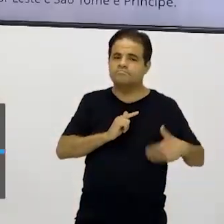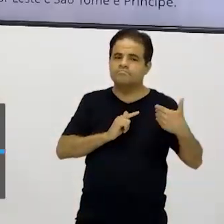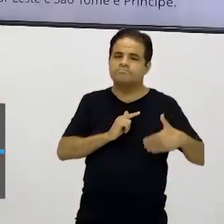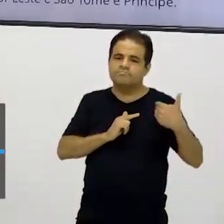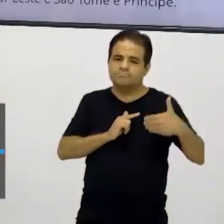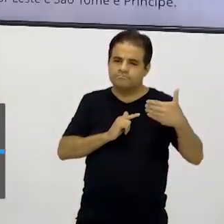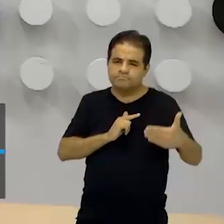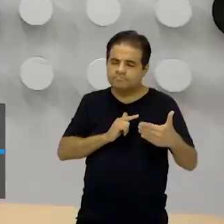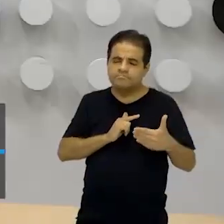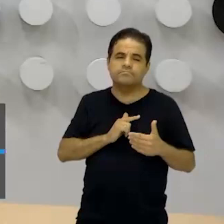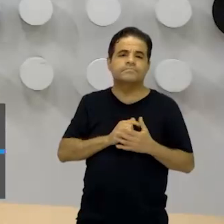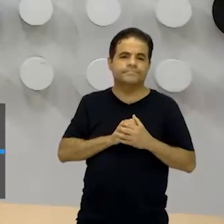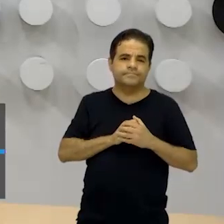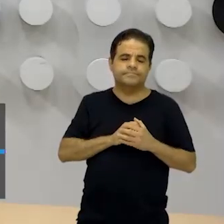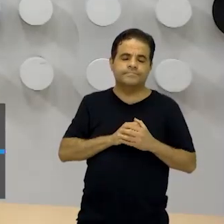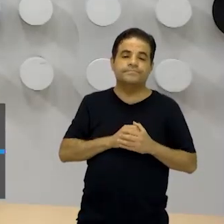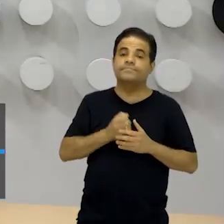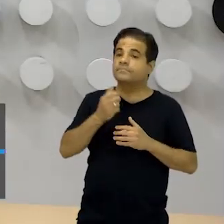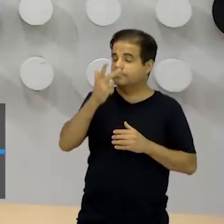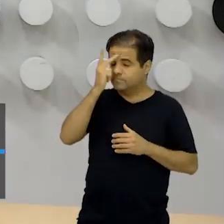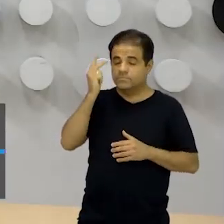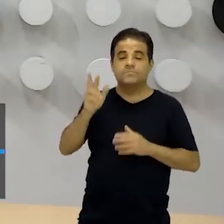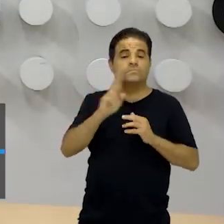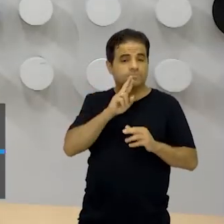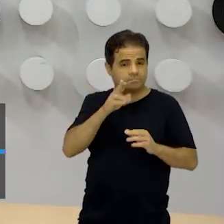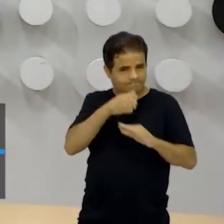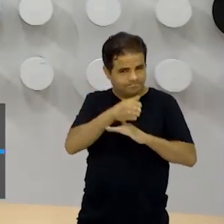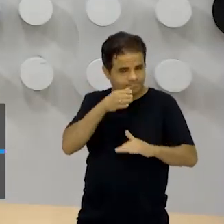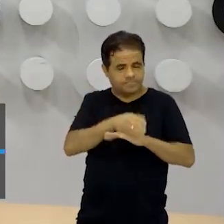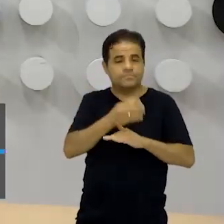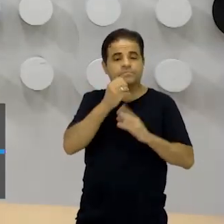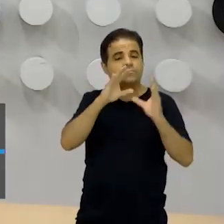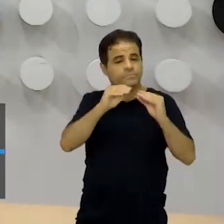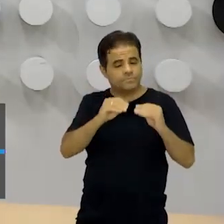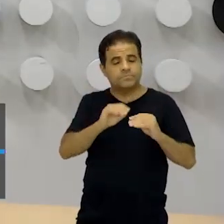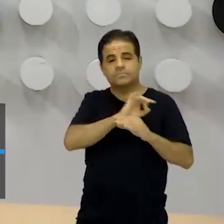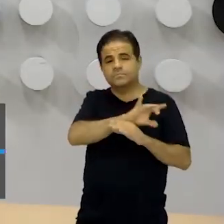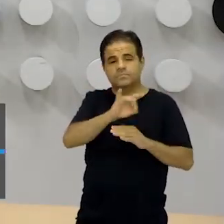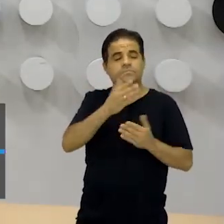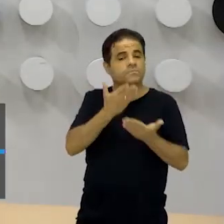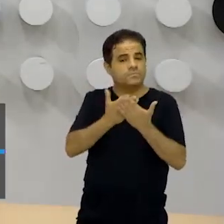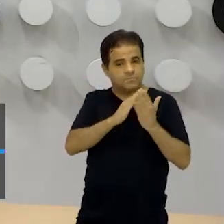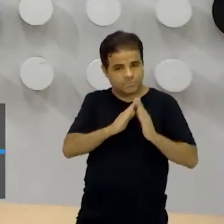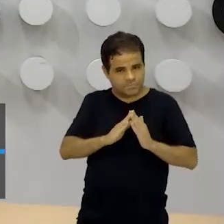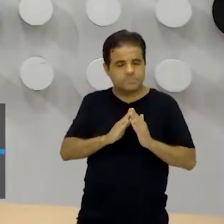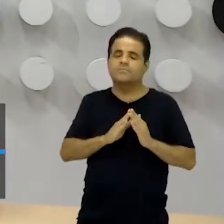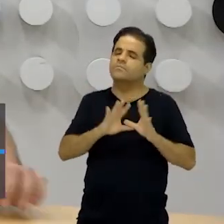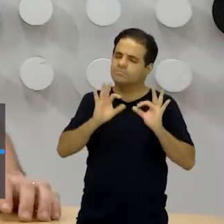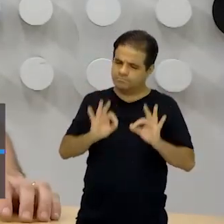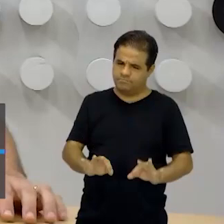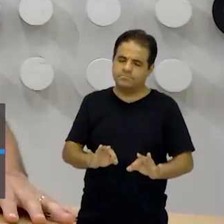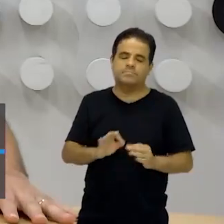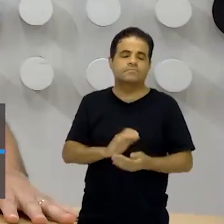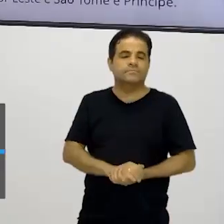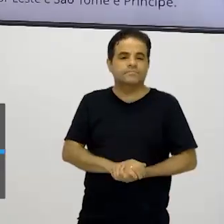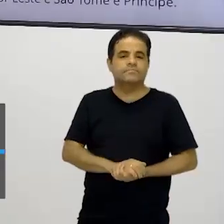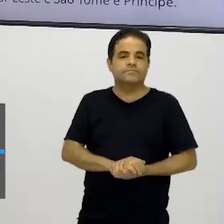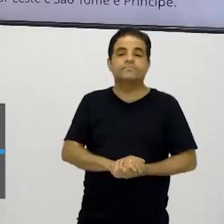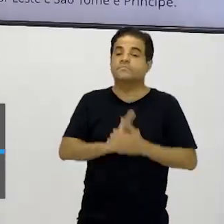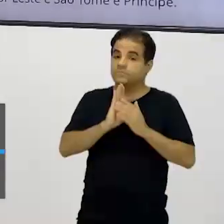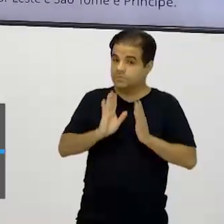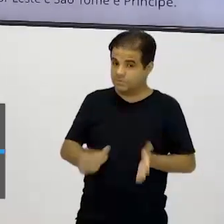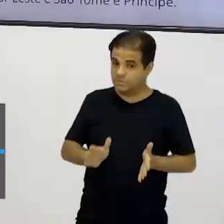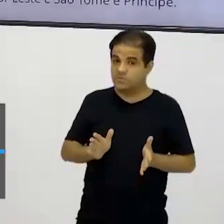está entretido na aula, dando boa noite, dizendo que aqui vieram, falando o nome das escolas, e é isso, por enquanto. Tá, então já